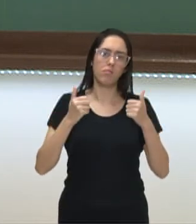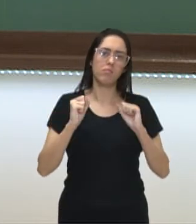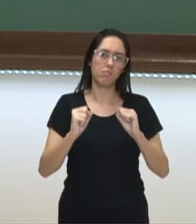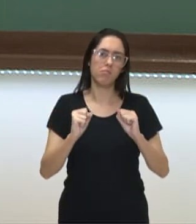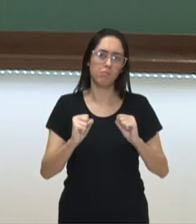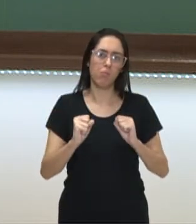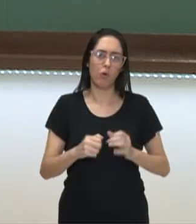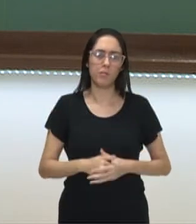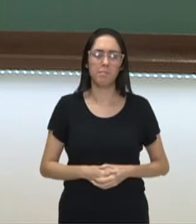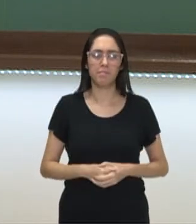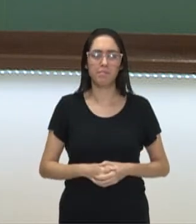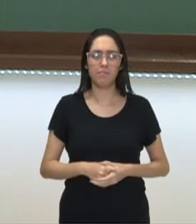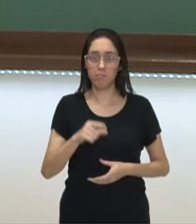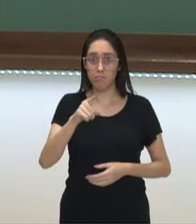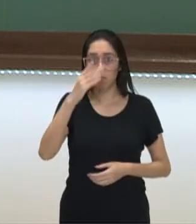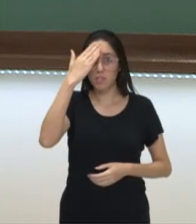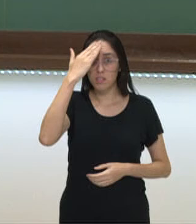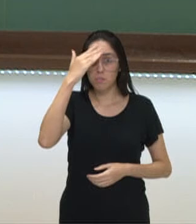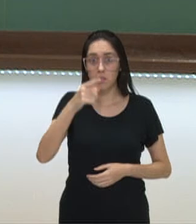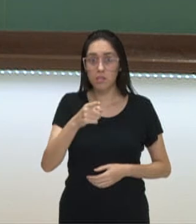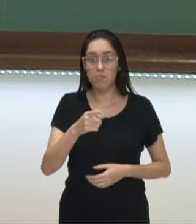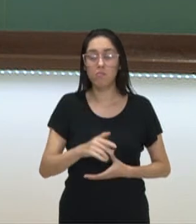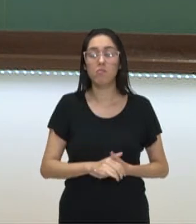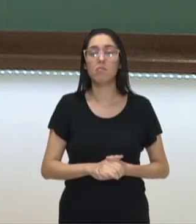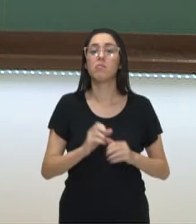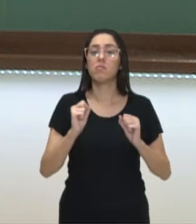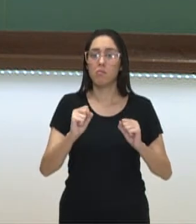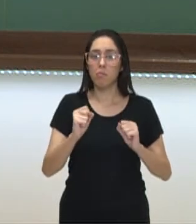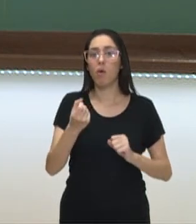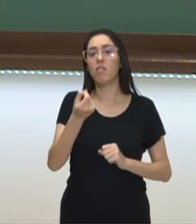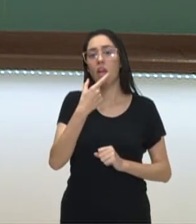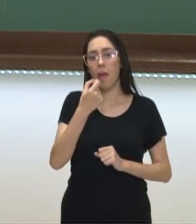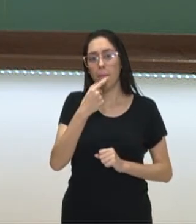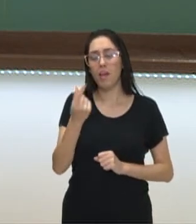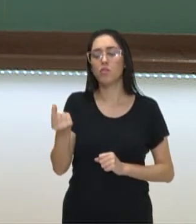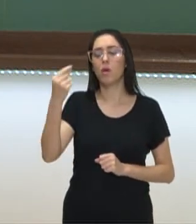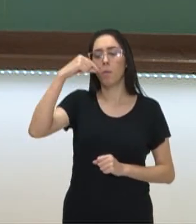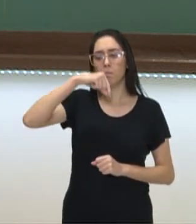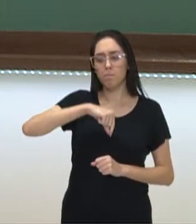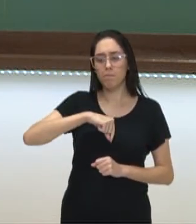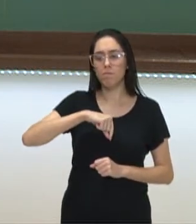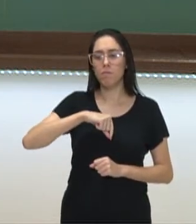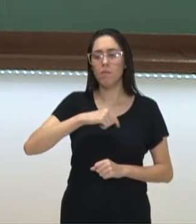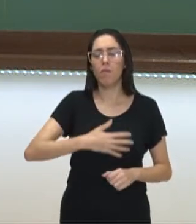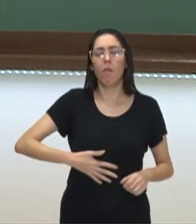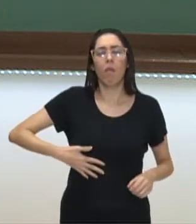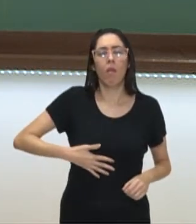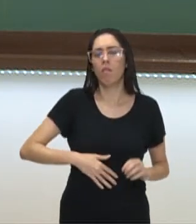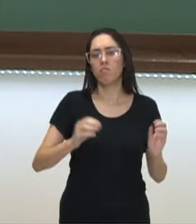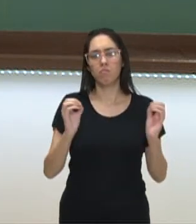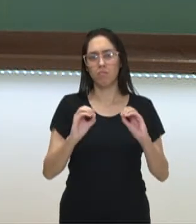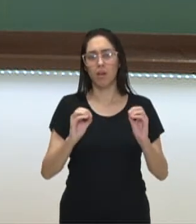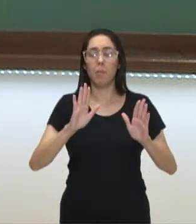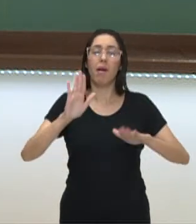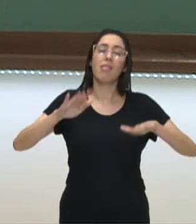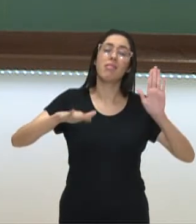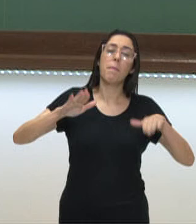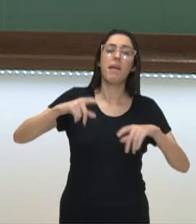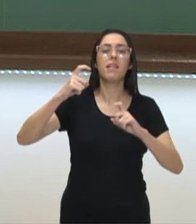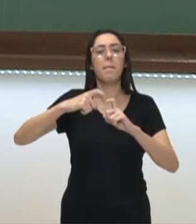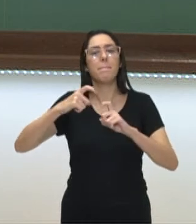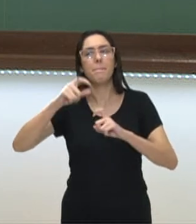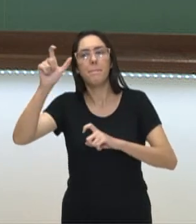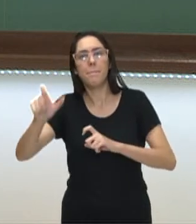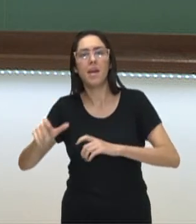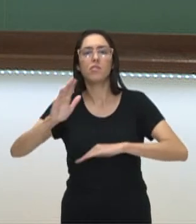da lactose. Sabia disso? E daí a pessoa pode ingerir esse remédio e não passar mal. Mas tudo depende do médico, tudo depende